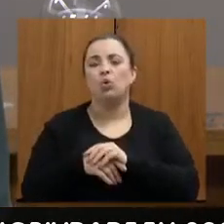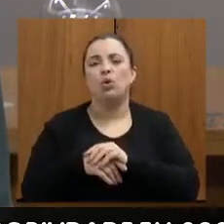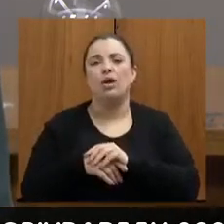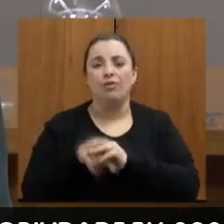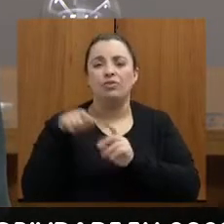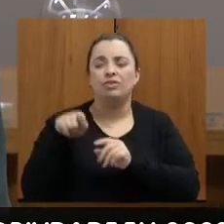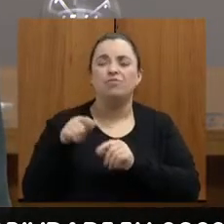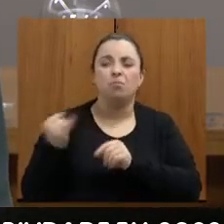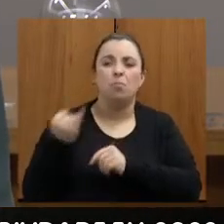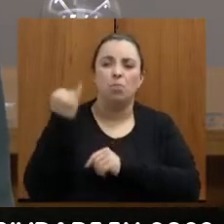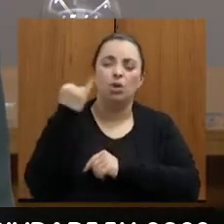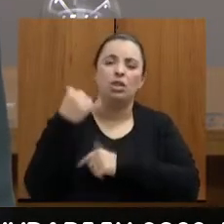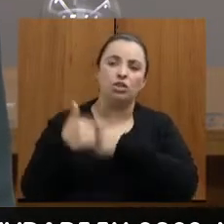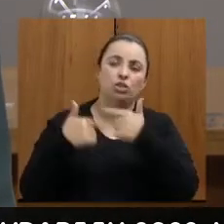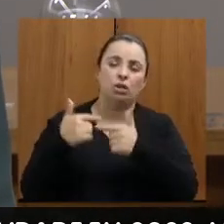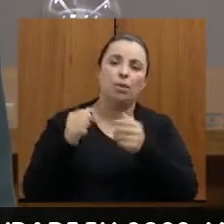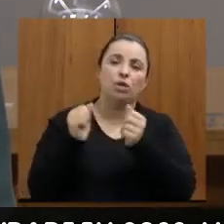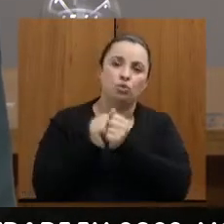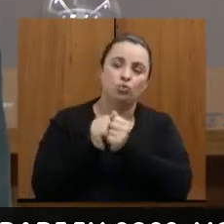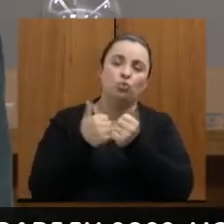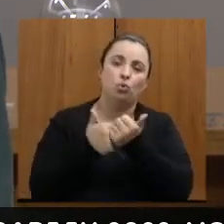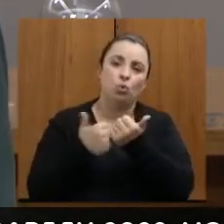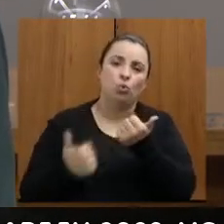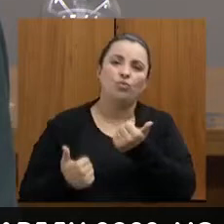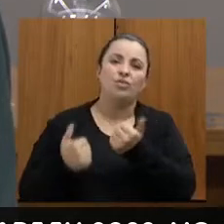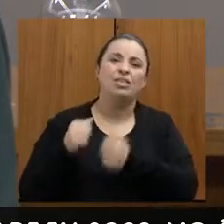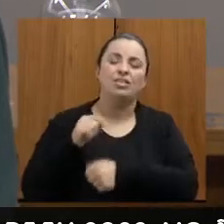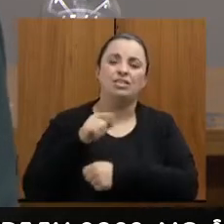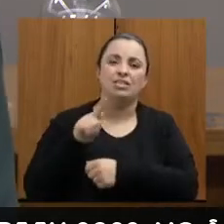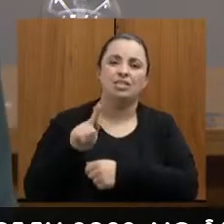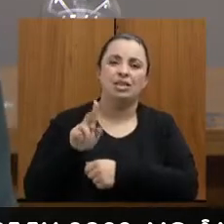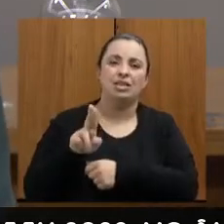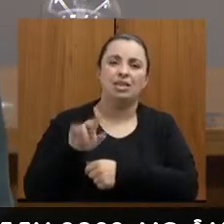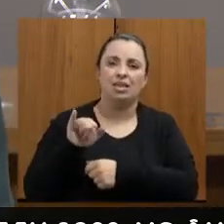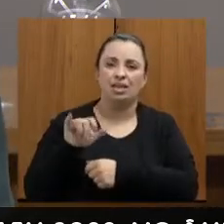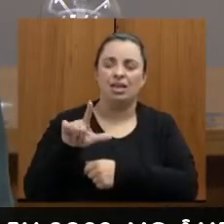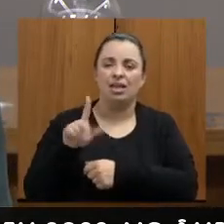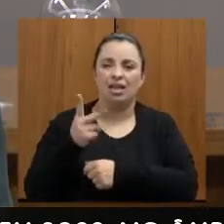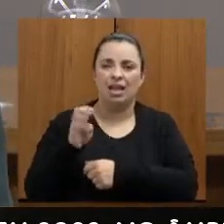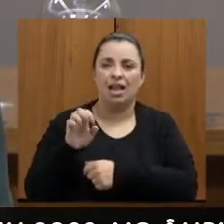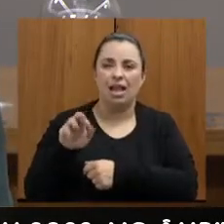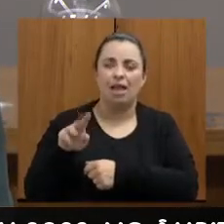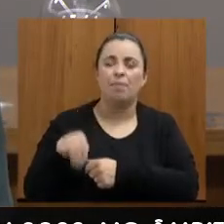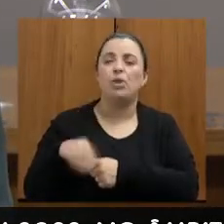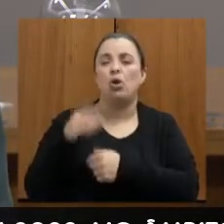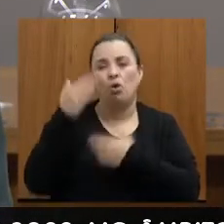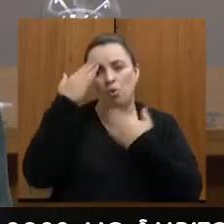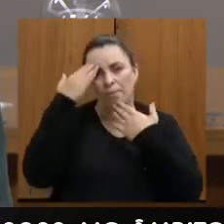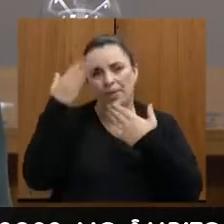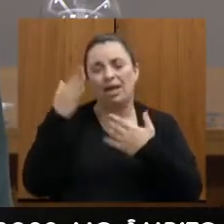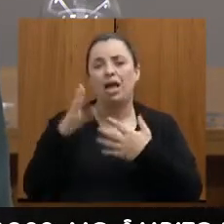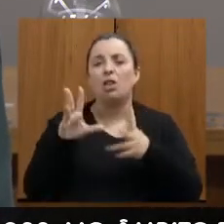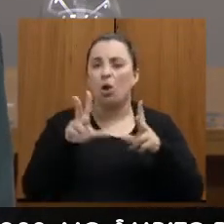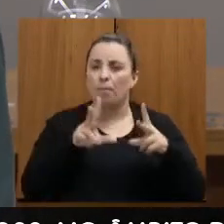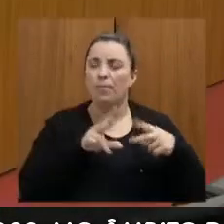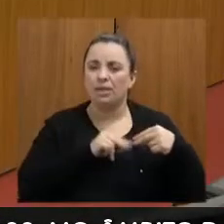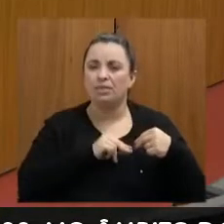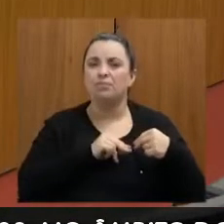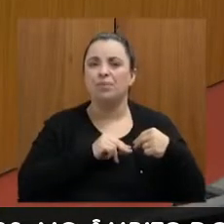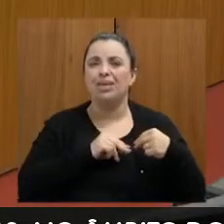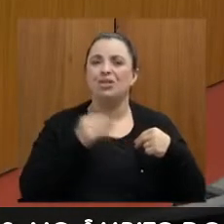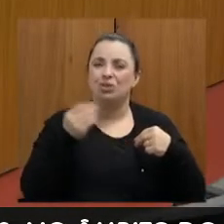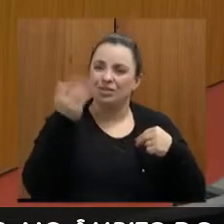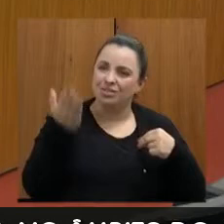junto com o vice-prefeito Guilherme então muito obrigado mérito boa parte